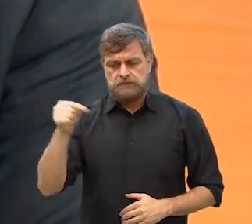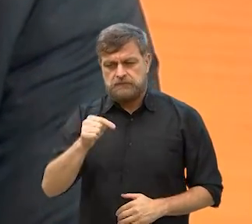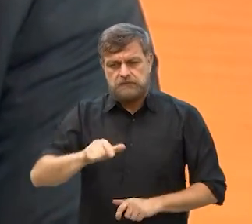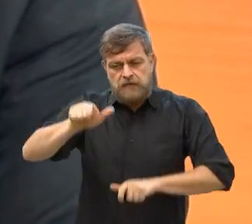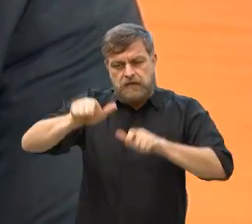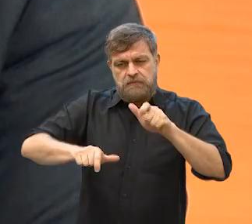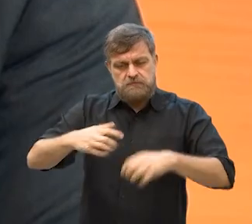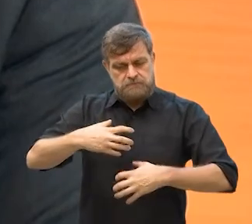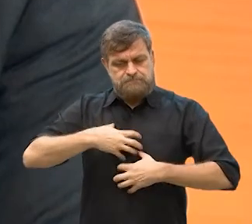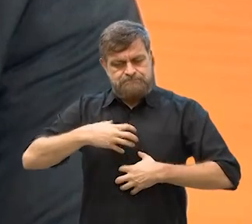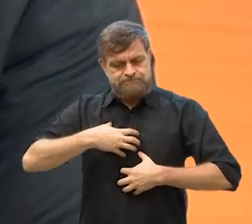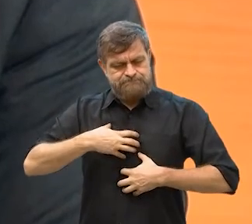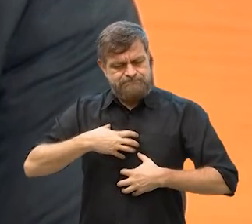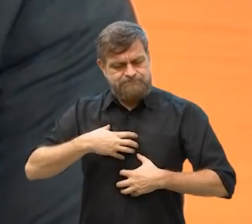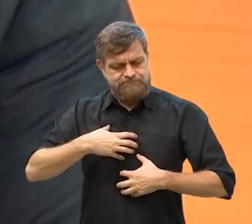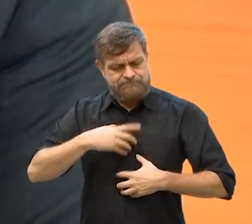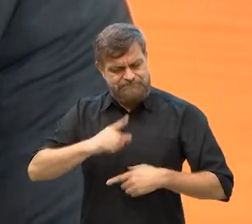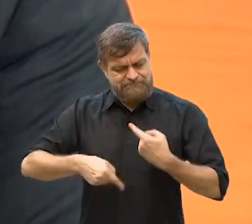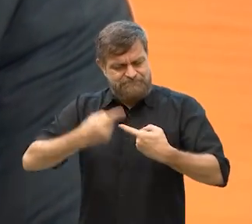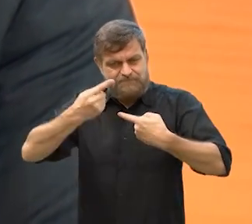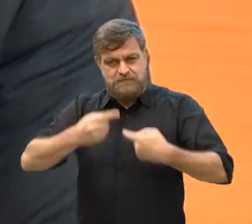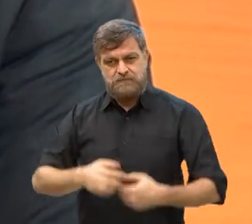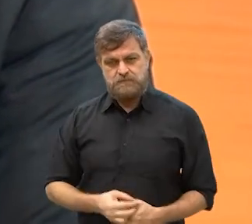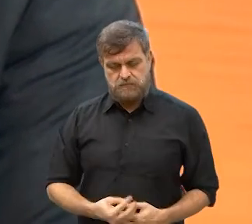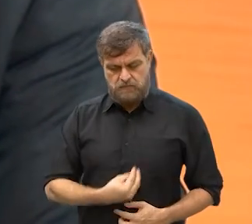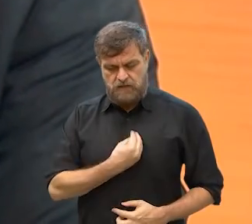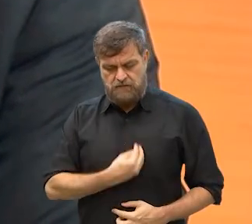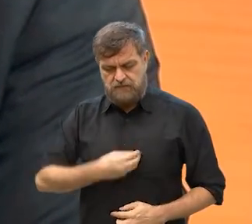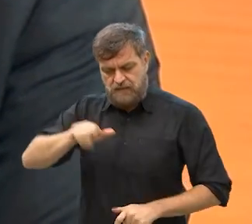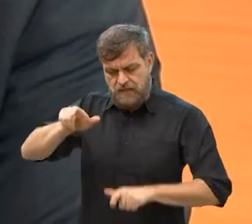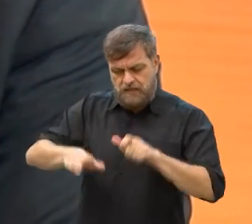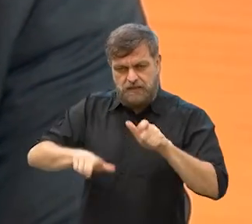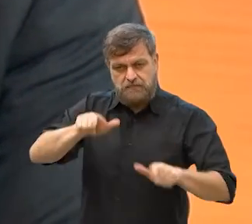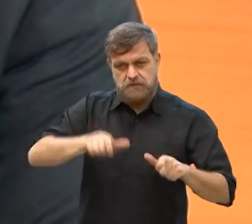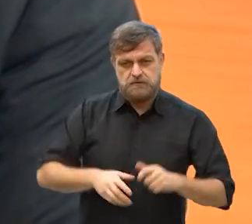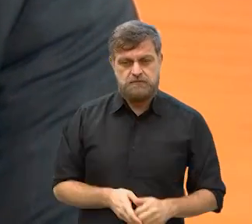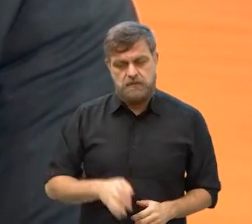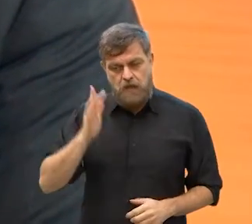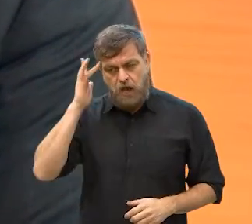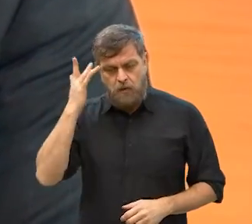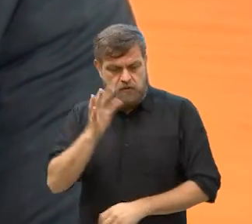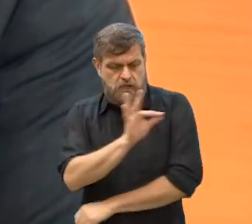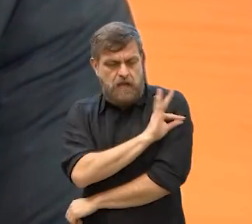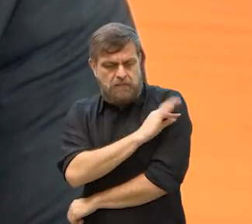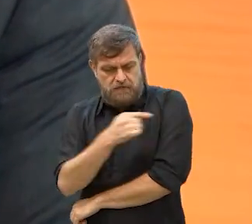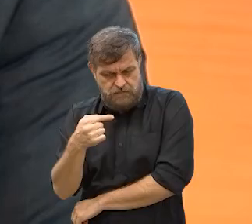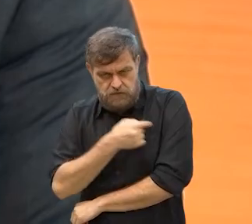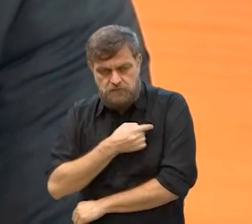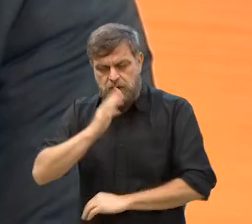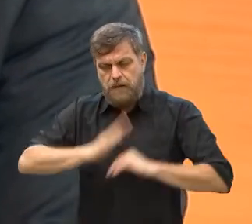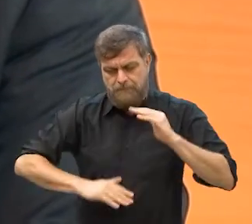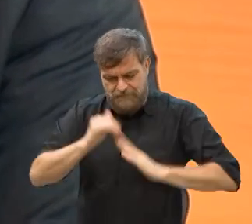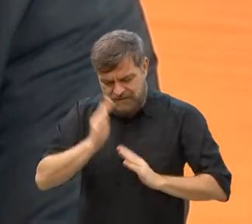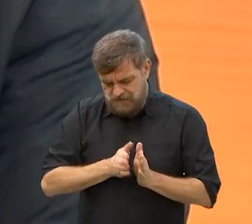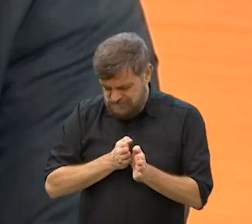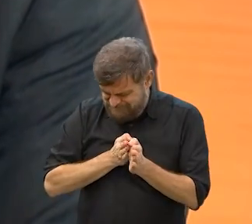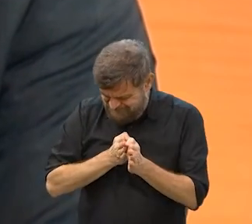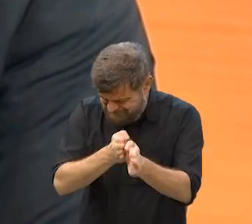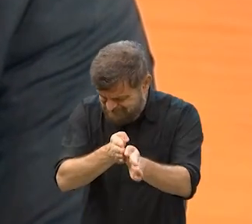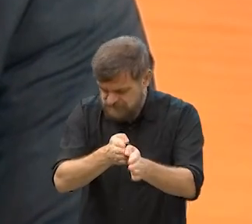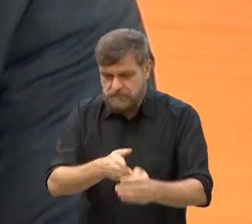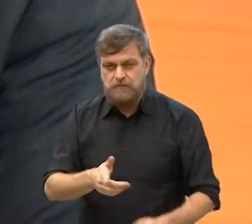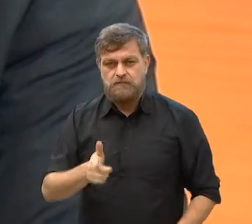uma série de benefícios para o morador. Acho que a prefeitura está no caminho certo, no